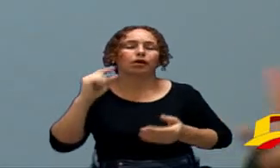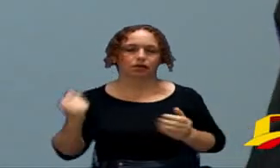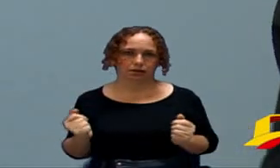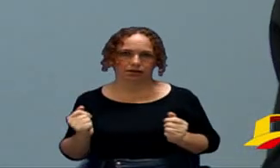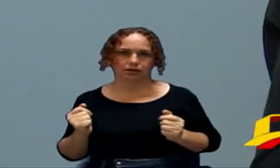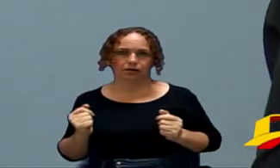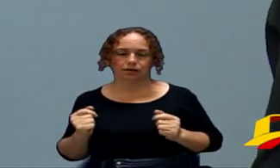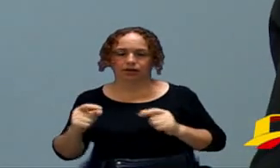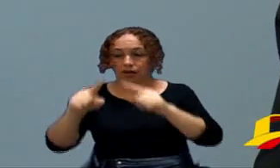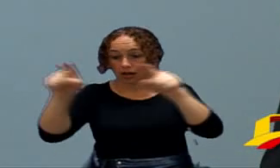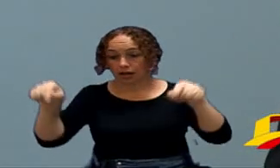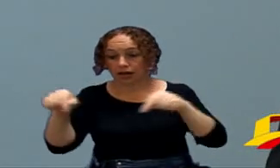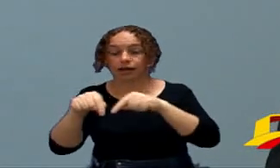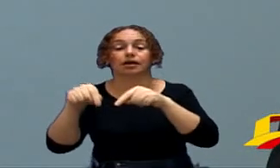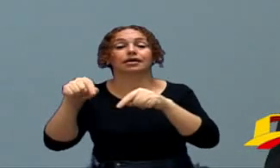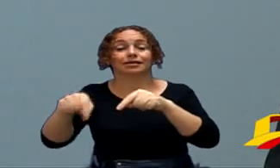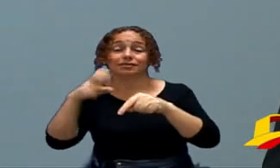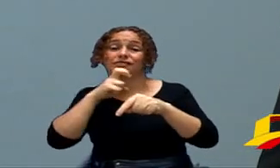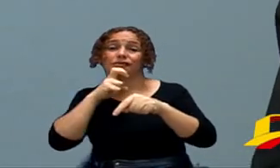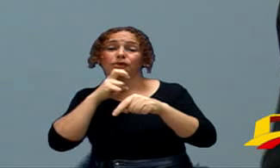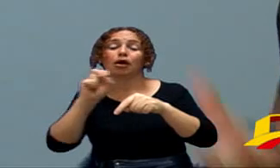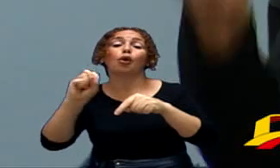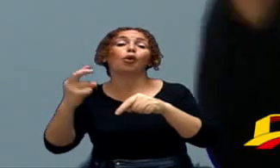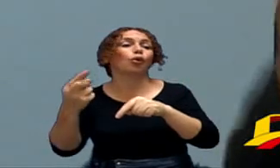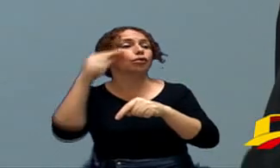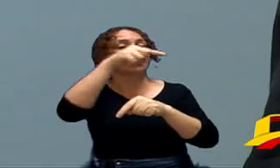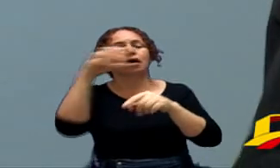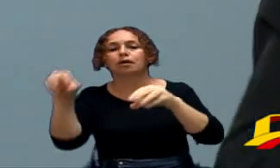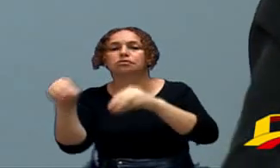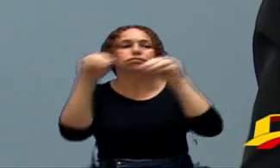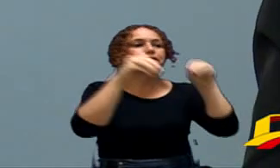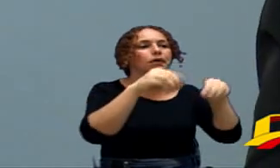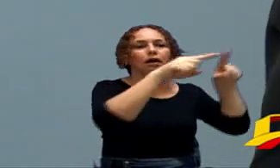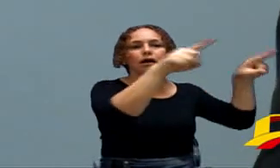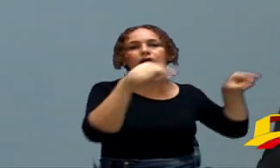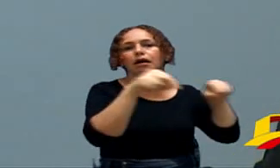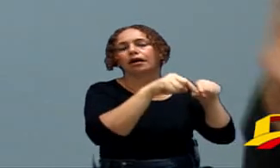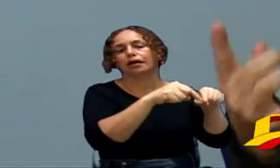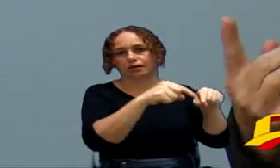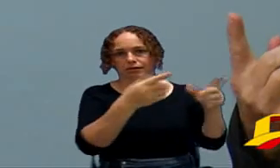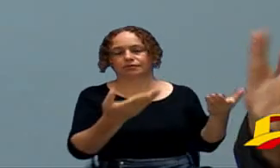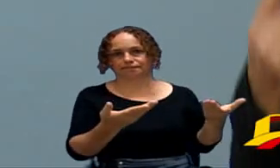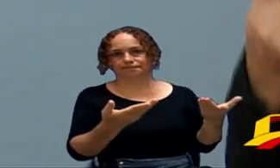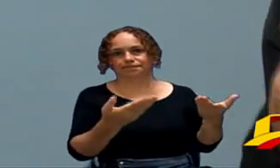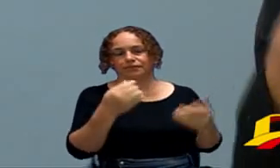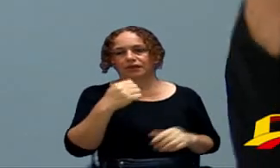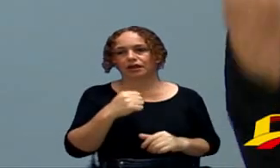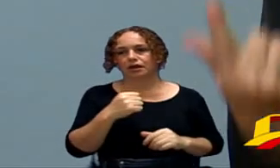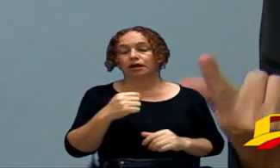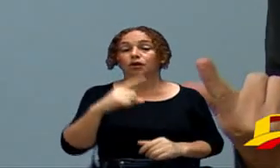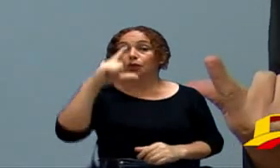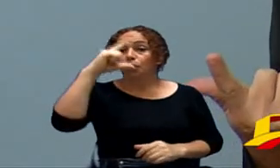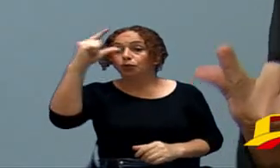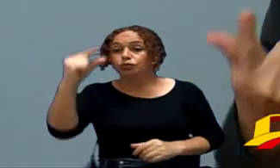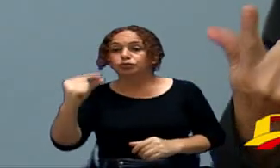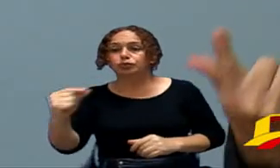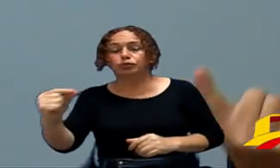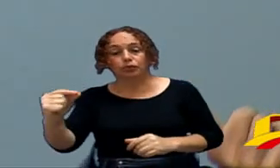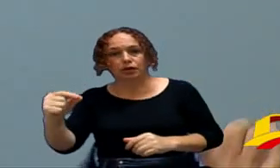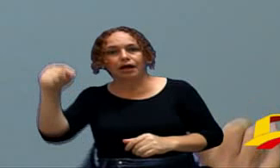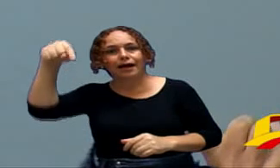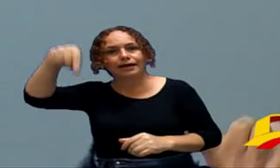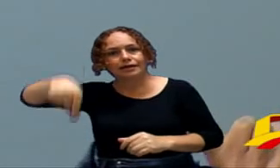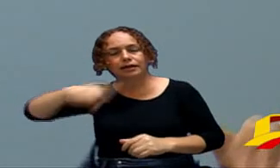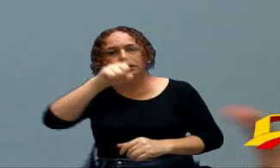animais, eles estariam no seu ambiente natural. O Sandro só está no zoológico porque ele foi apreendido, porque estava no circo. É